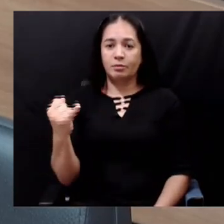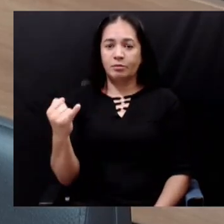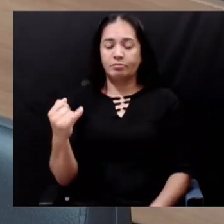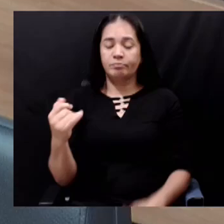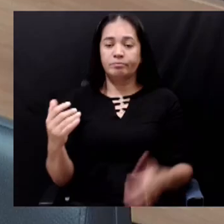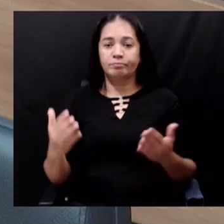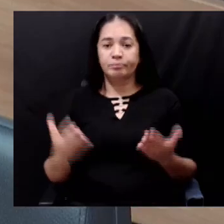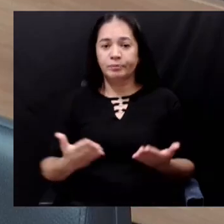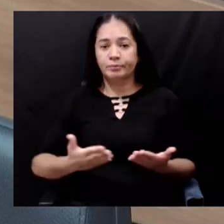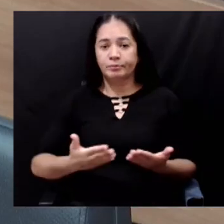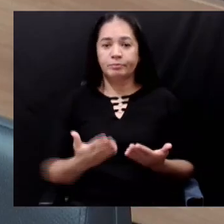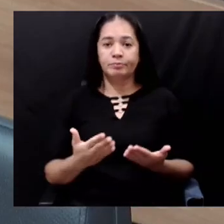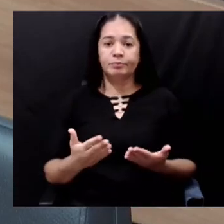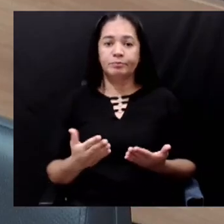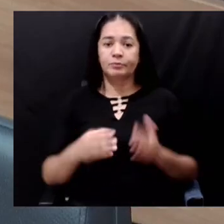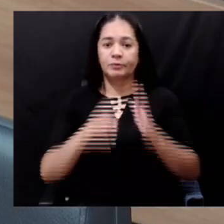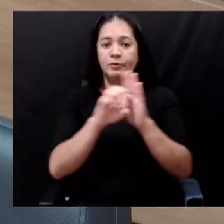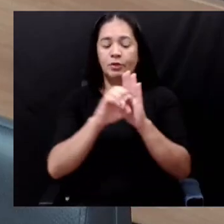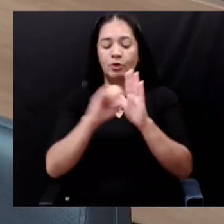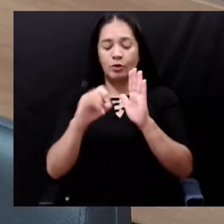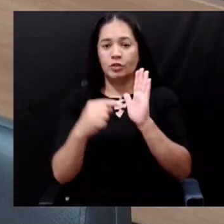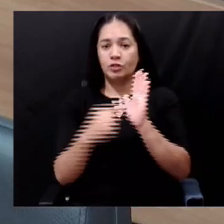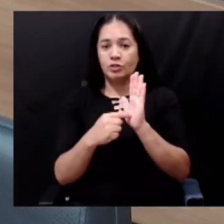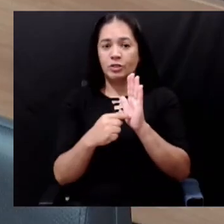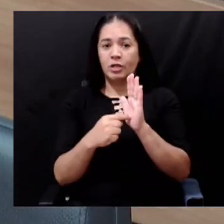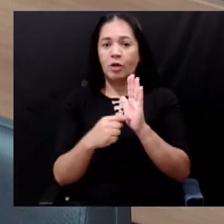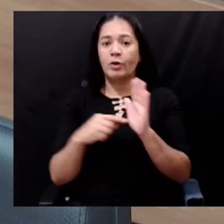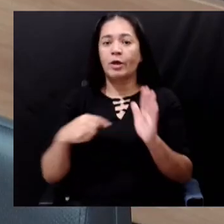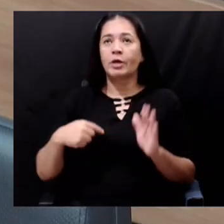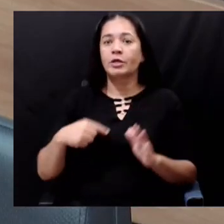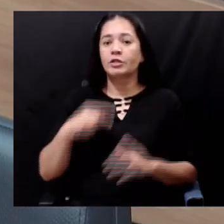edital, havia dúvida se, ao assinar o